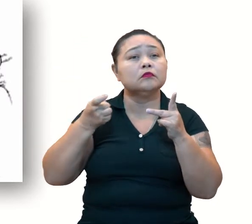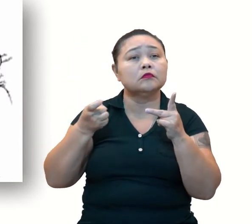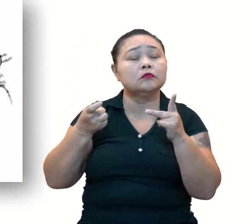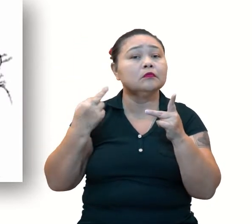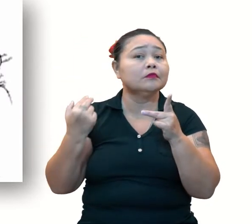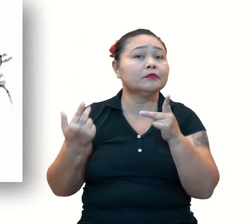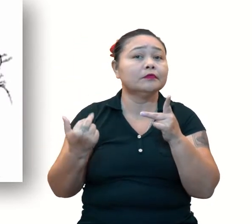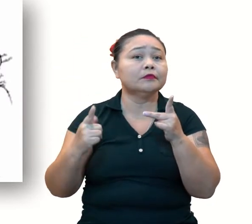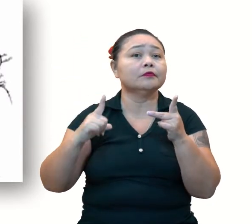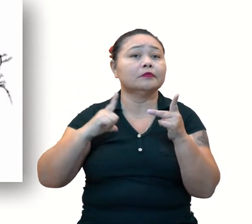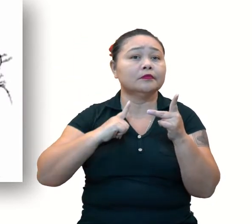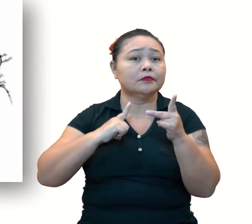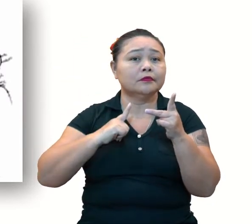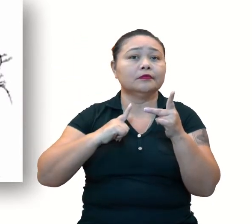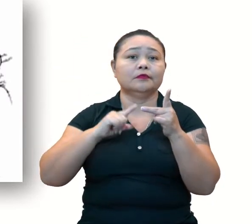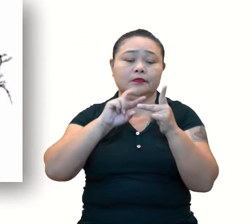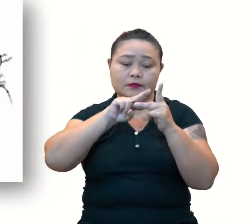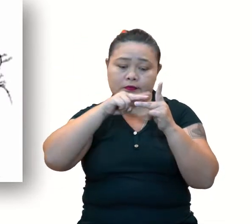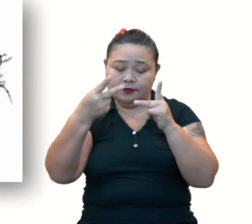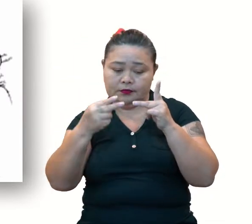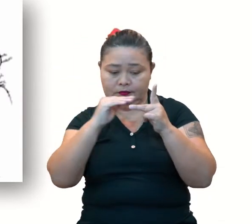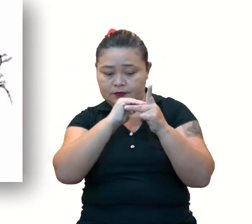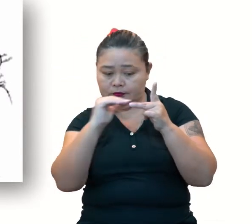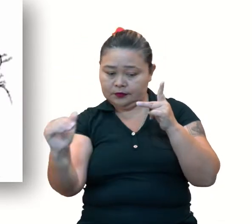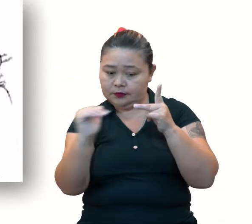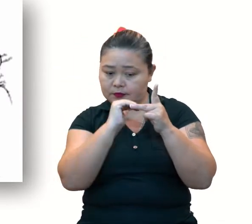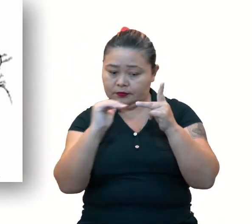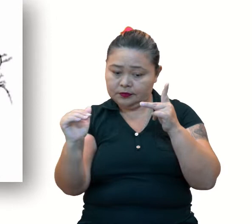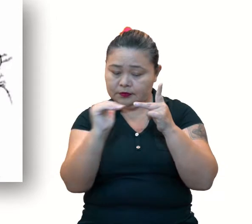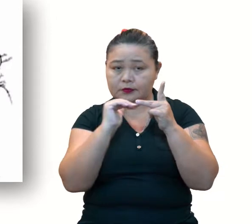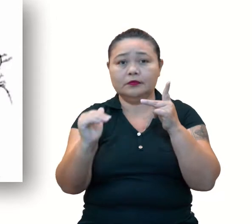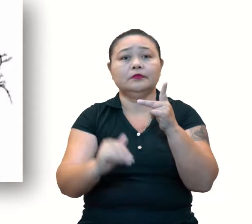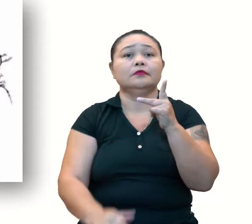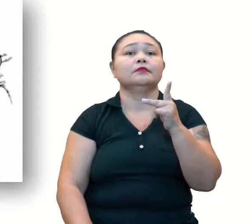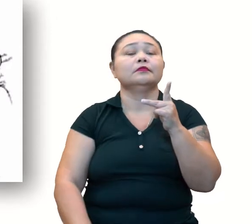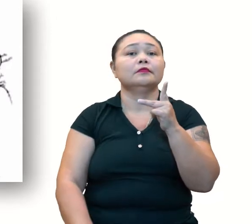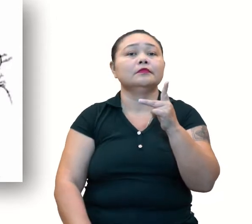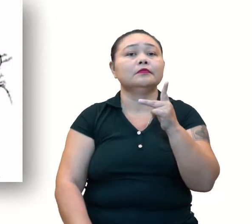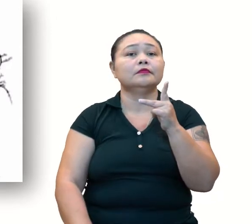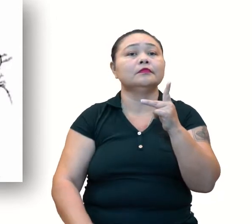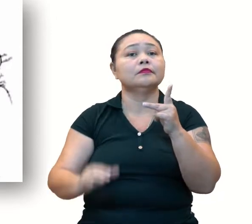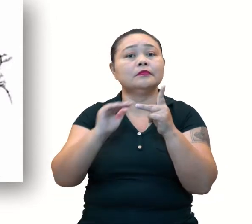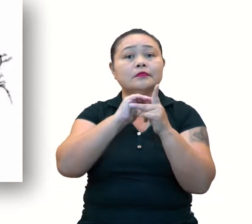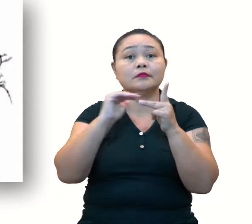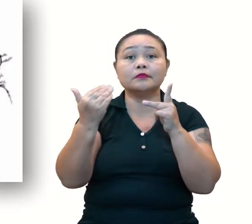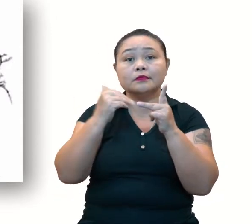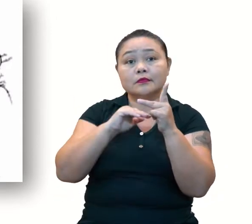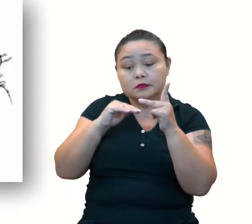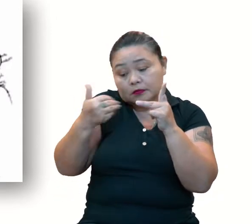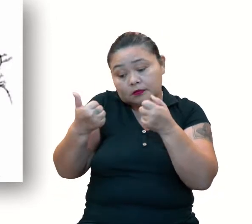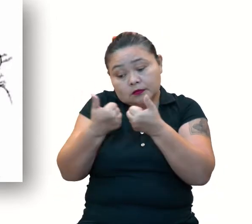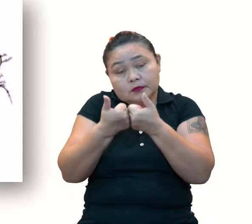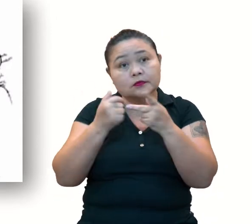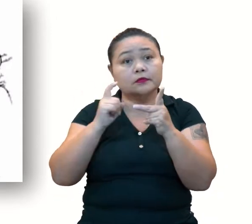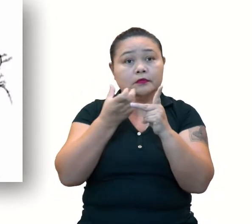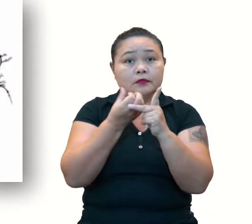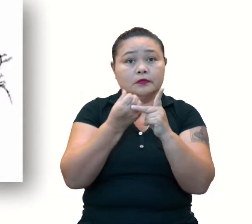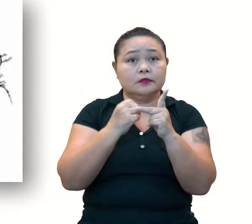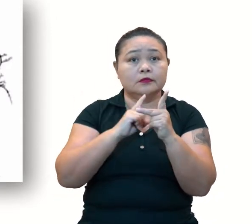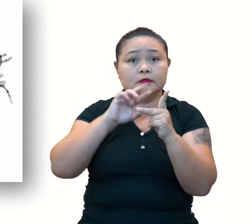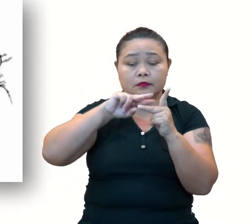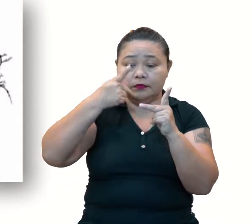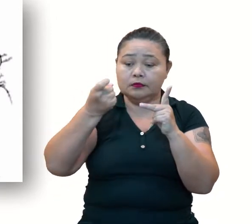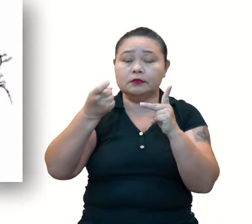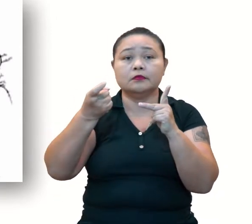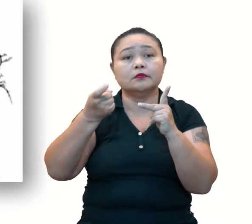jeito, temos cateto oposto e cateto adjacente, né? Cateto vizinho do ângulo de 60. Cateto oposto,